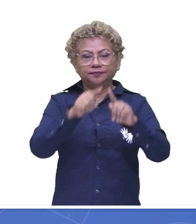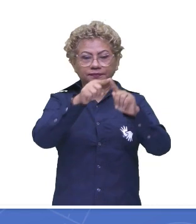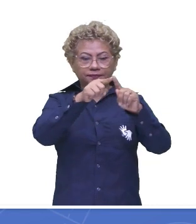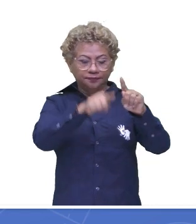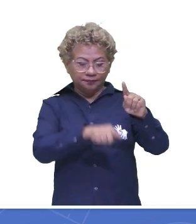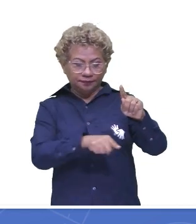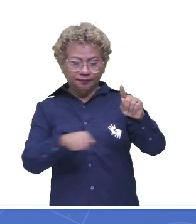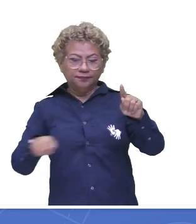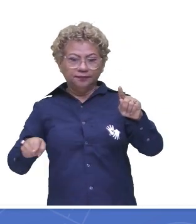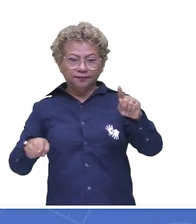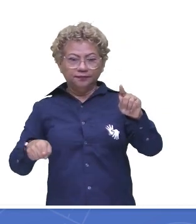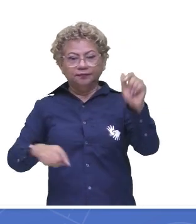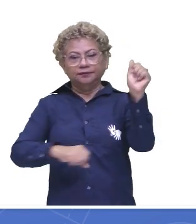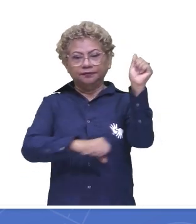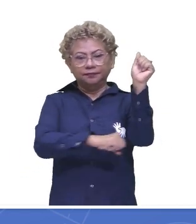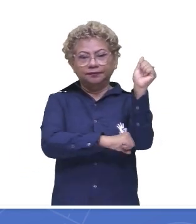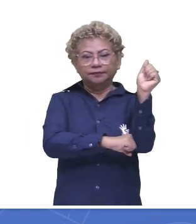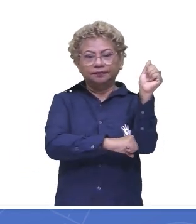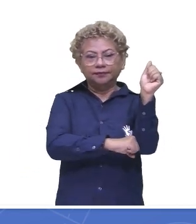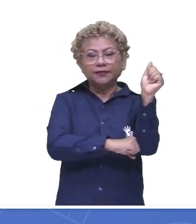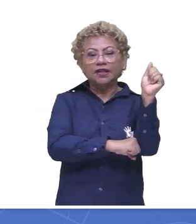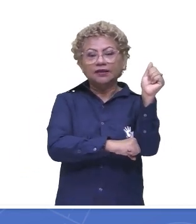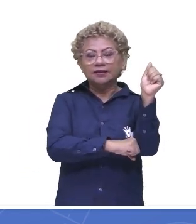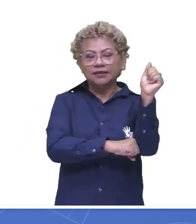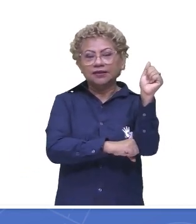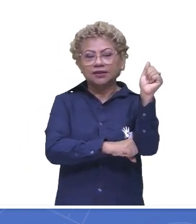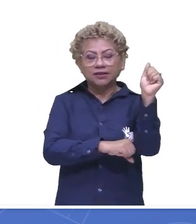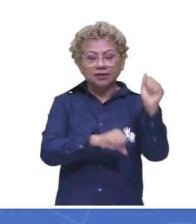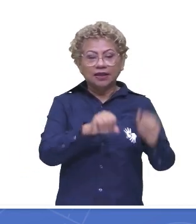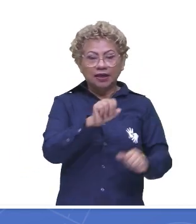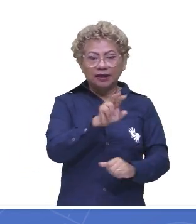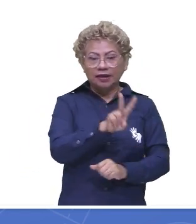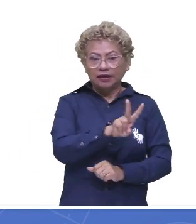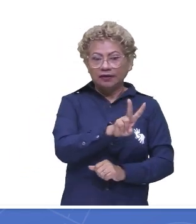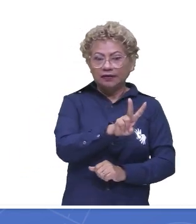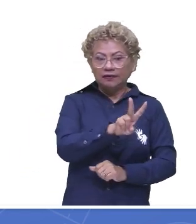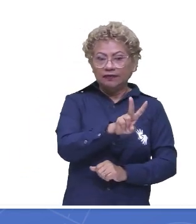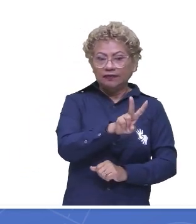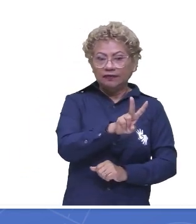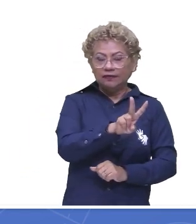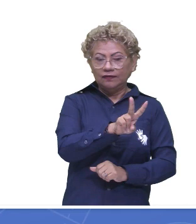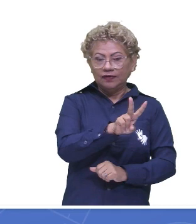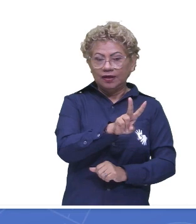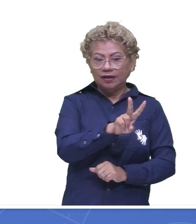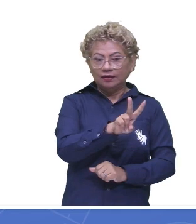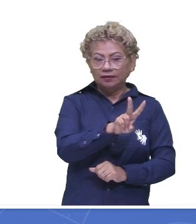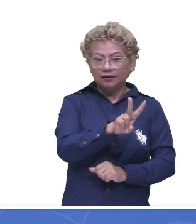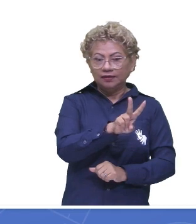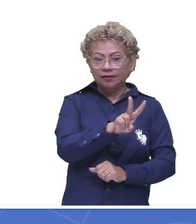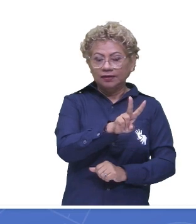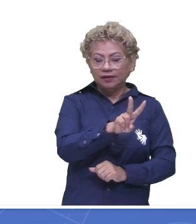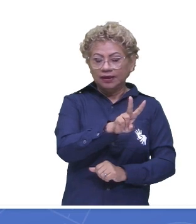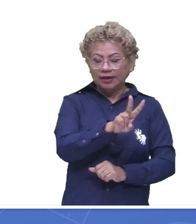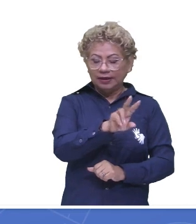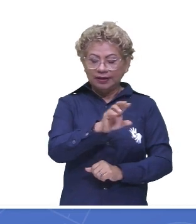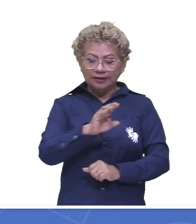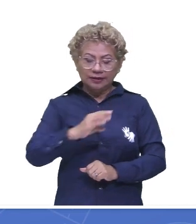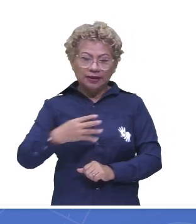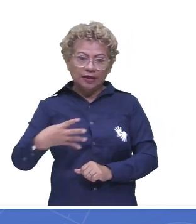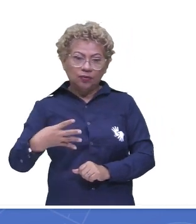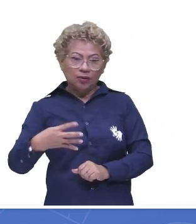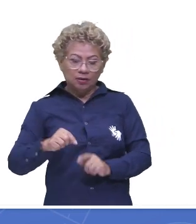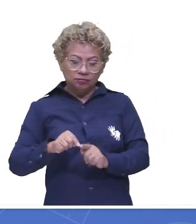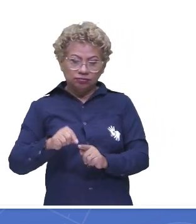4 graus Celsius, aqui nós temos o volume mínimo. Quando eu vou de 4 até 0 graus Celsius, ocorre o aumento